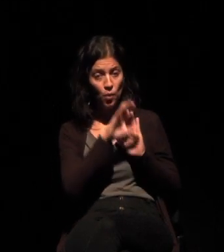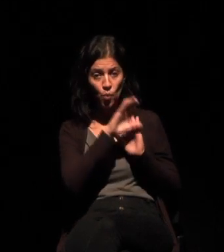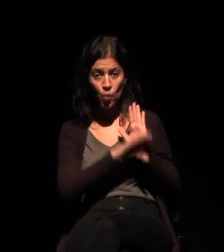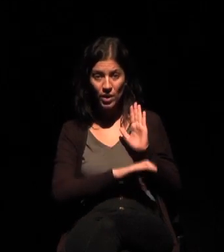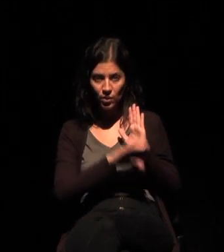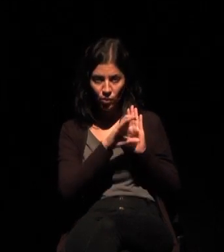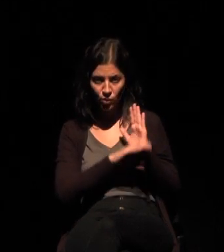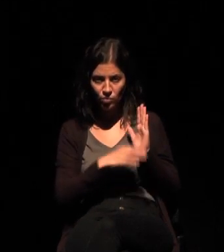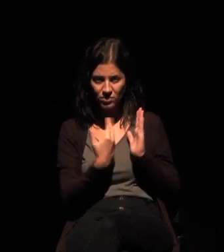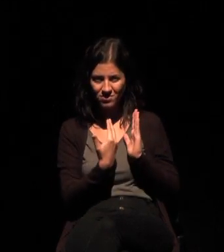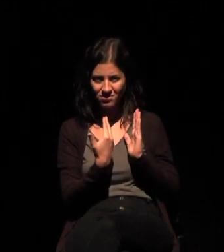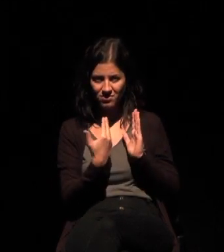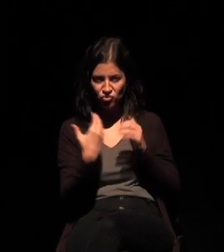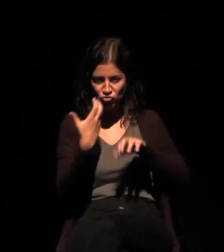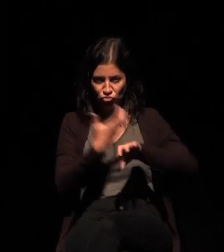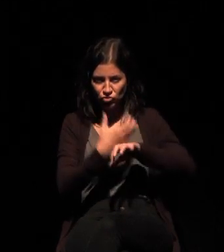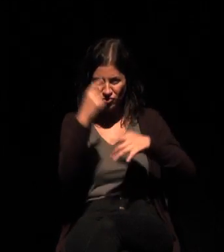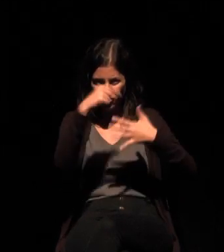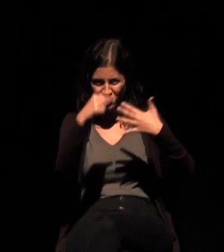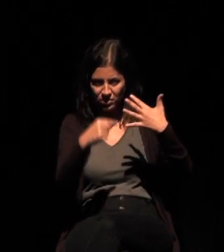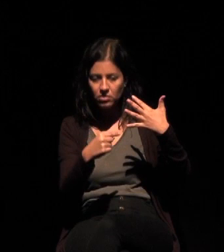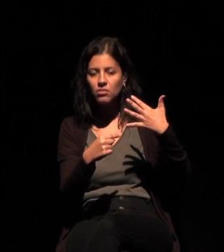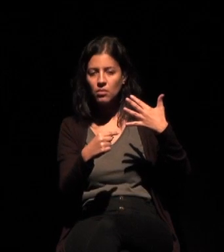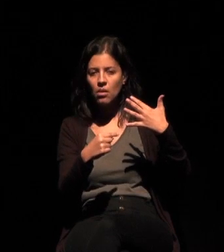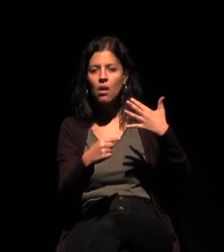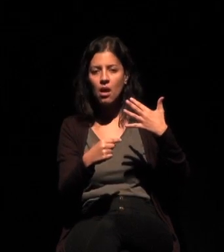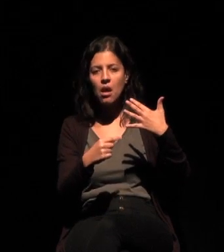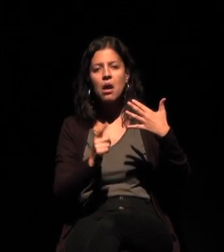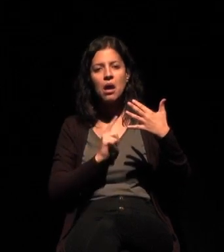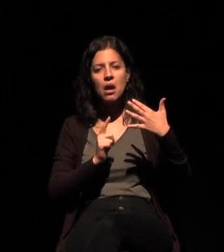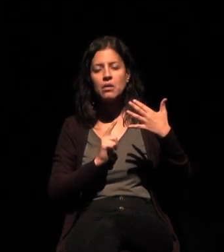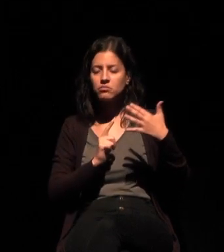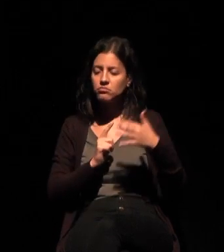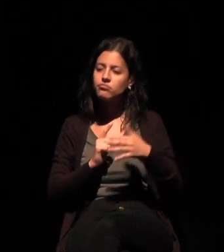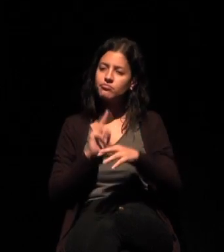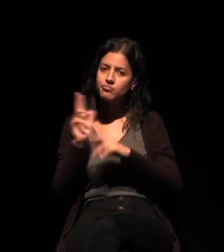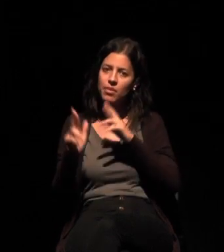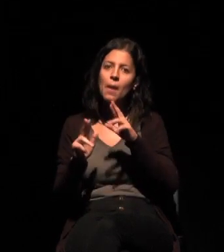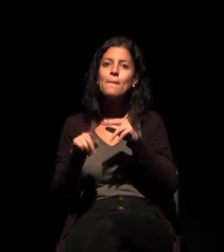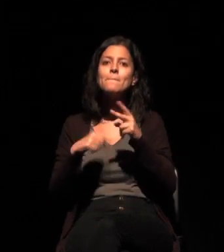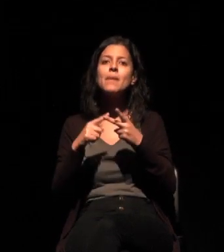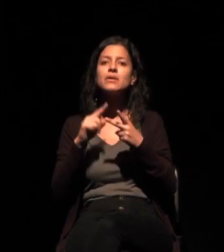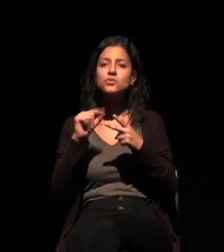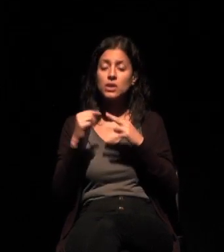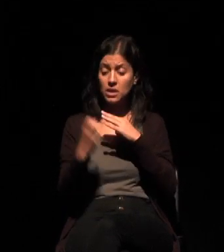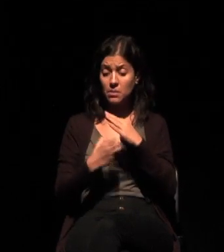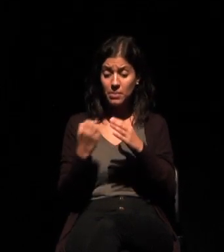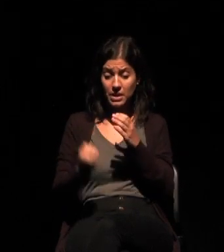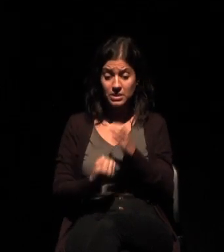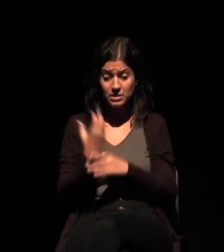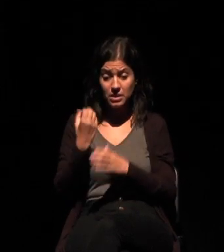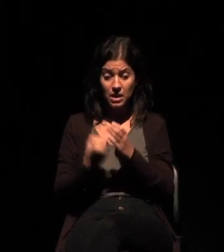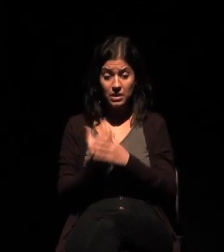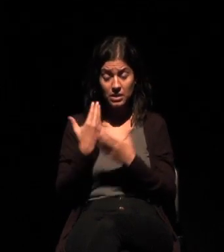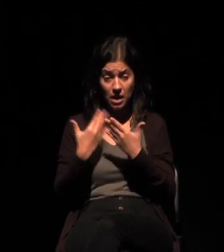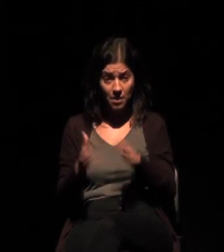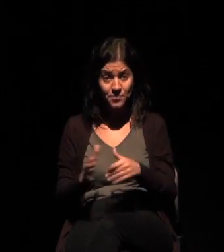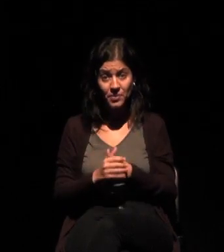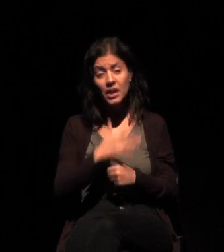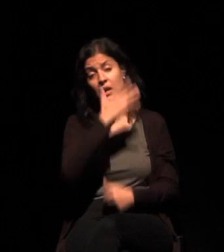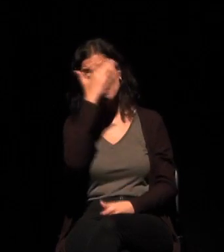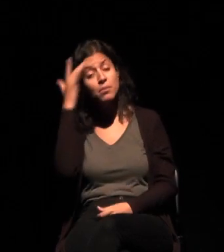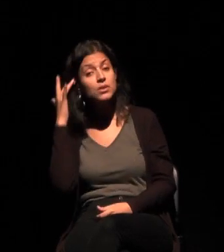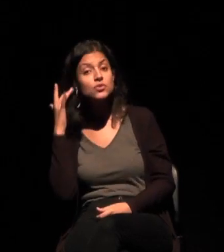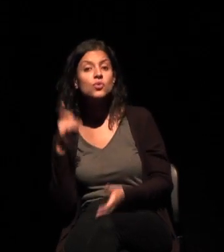para mais do que para incentivar a criação de empresas dentro do grupo de investigação para sensibilizar os investigadores